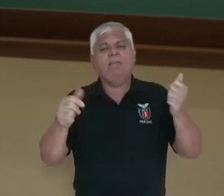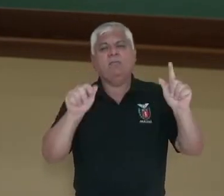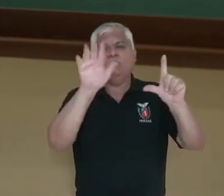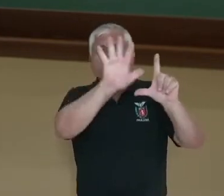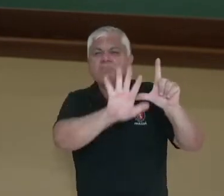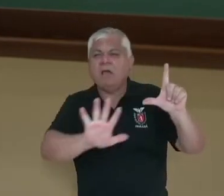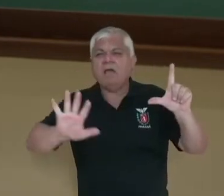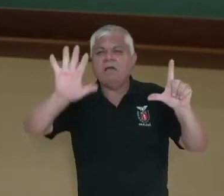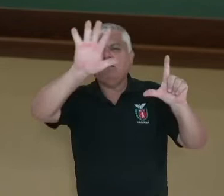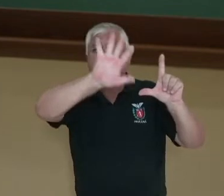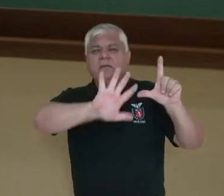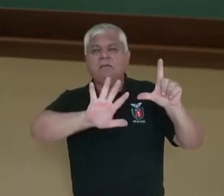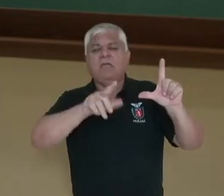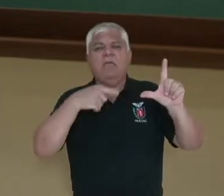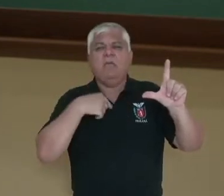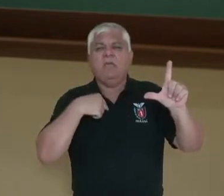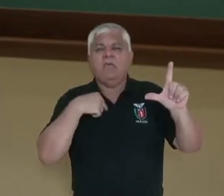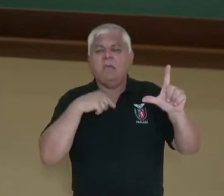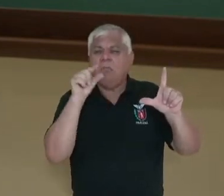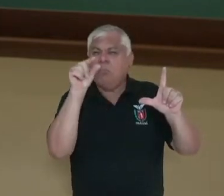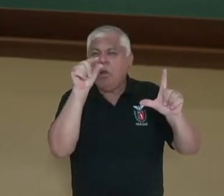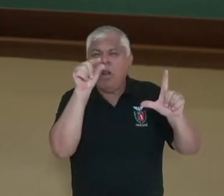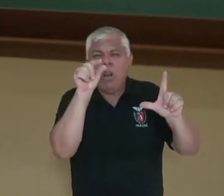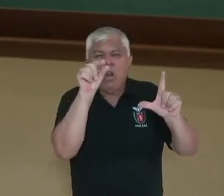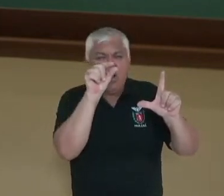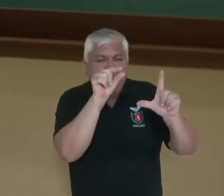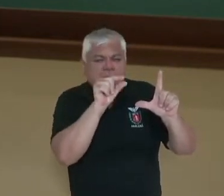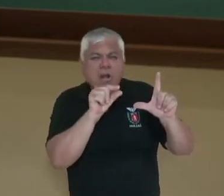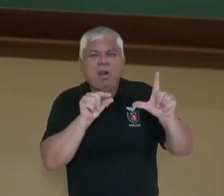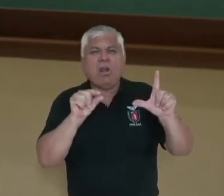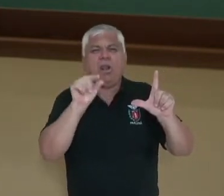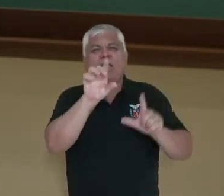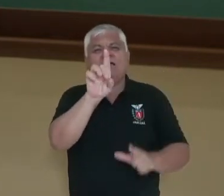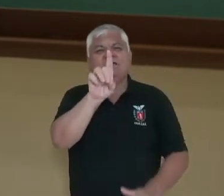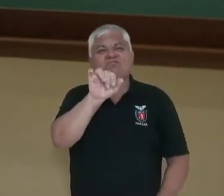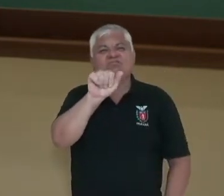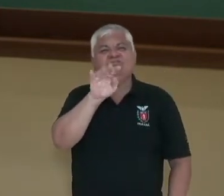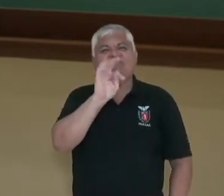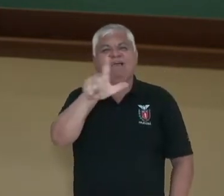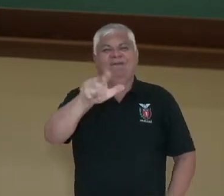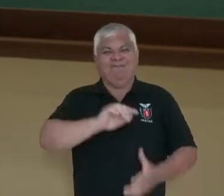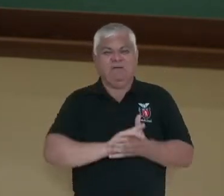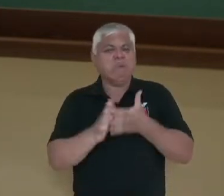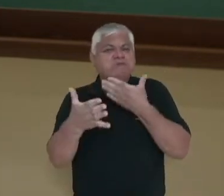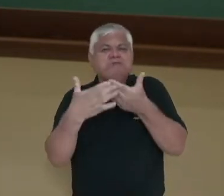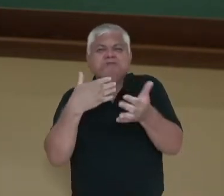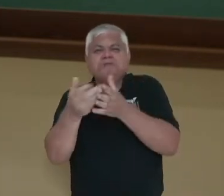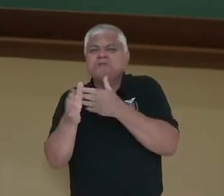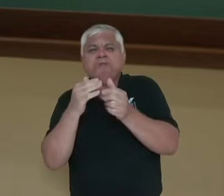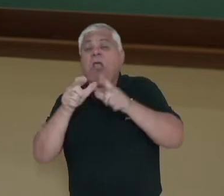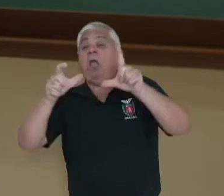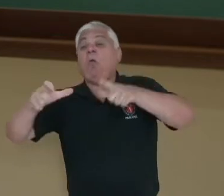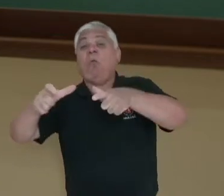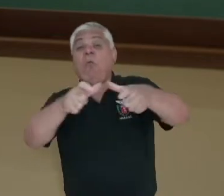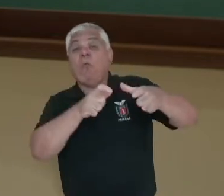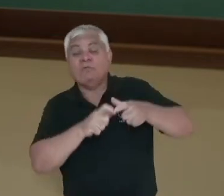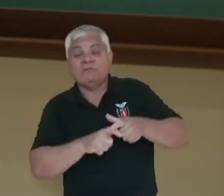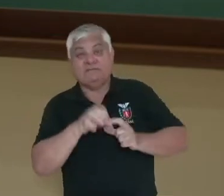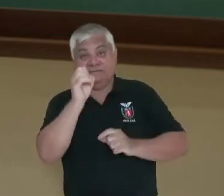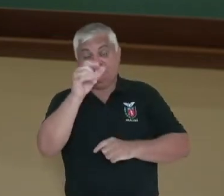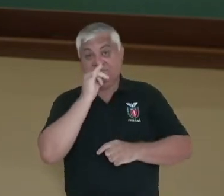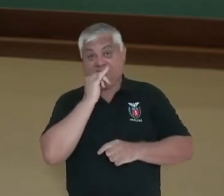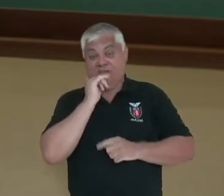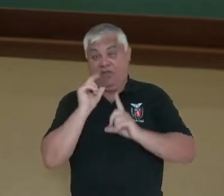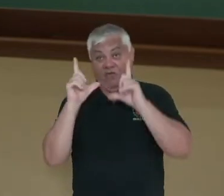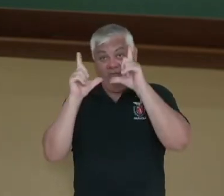imagem. E é a menor unidade de uma imagem digital, independente da sua fonte. Se você pegar uma foto